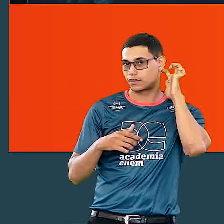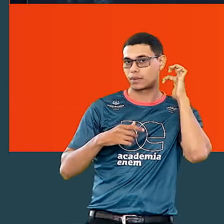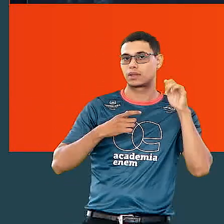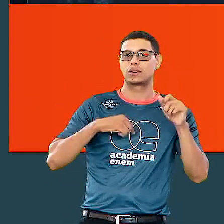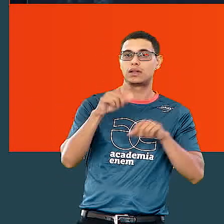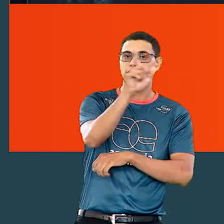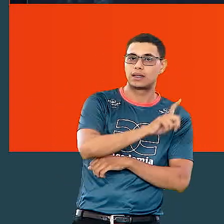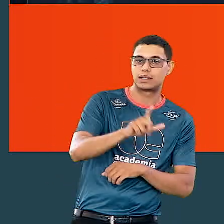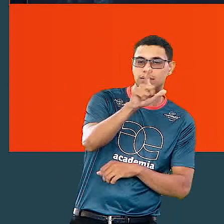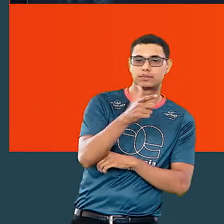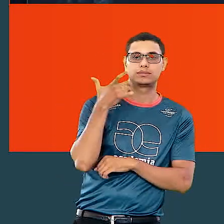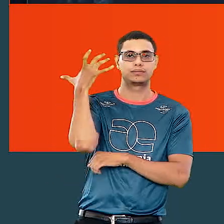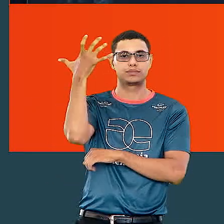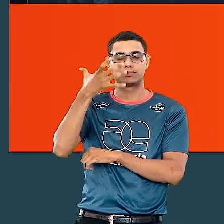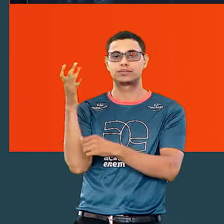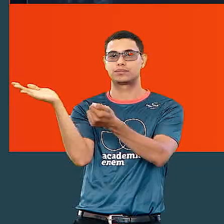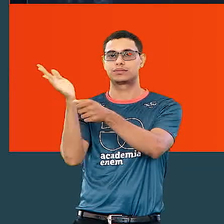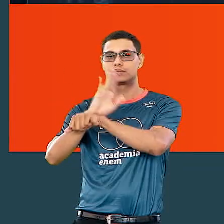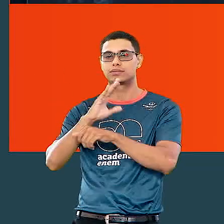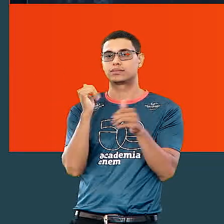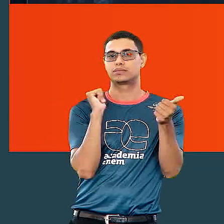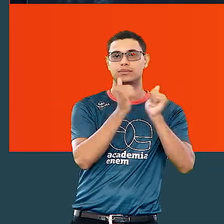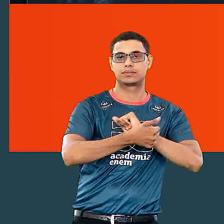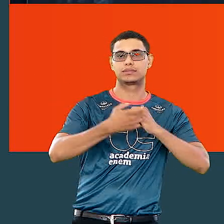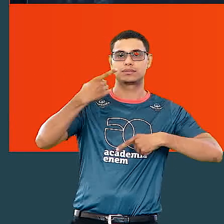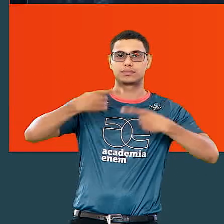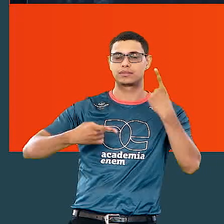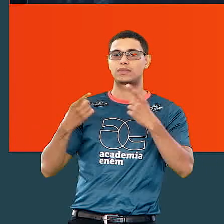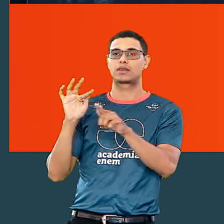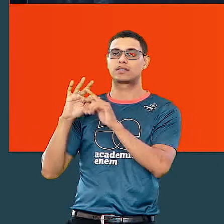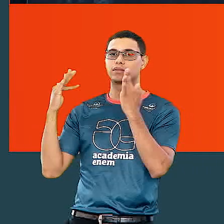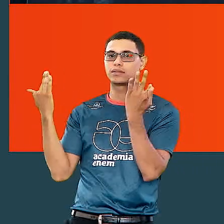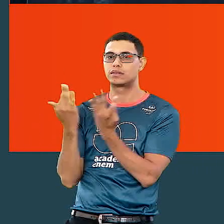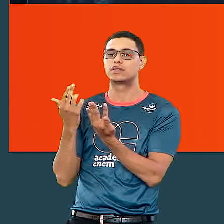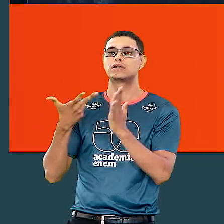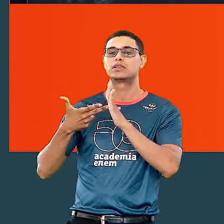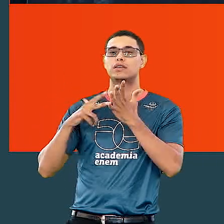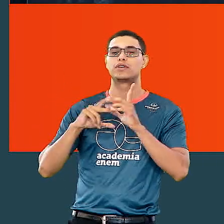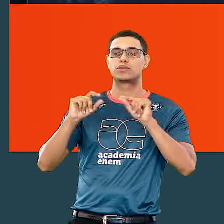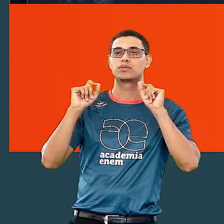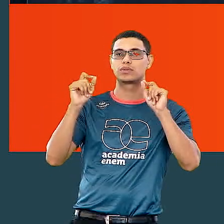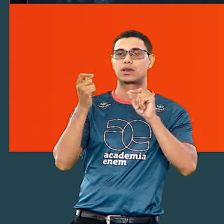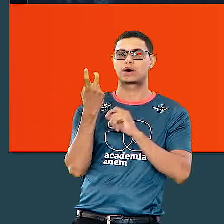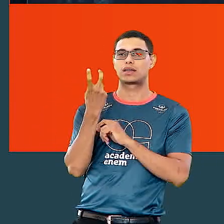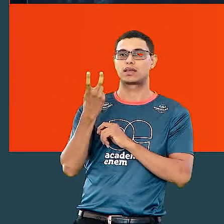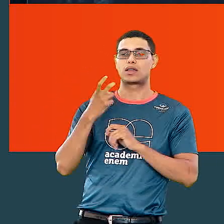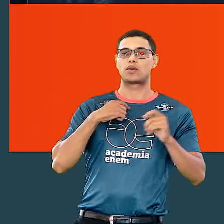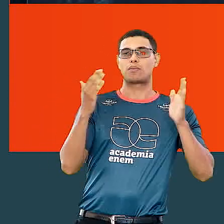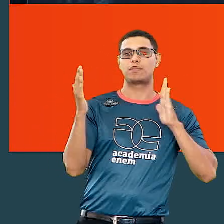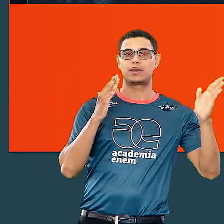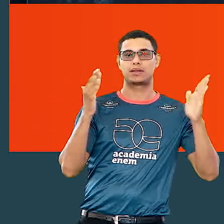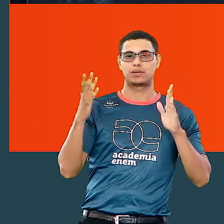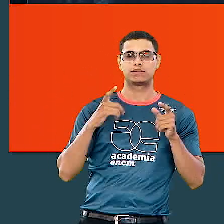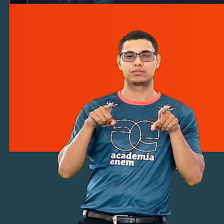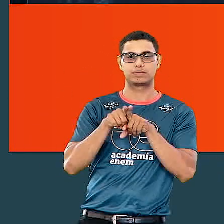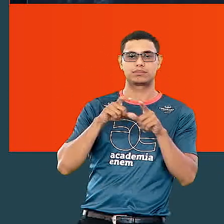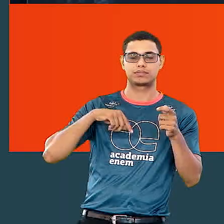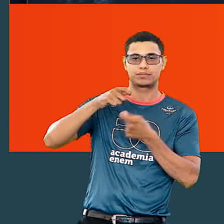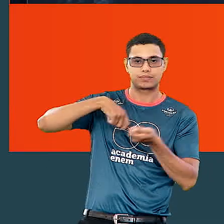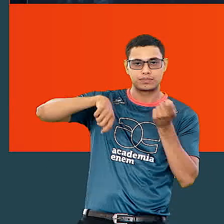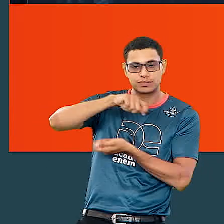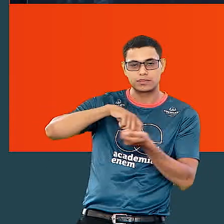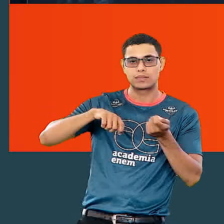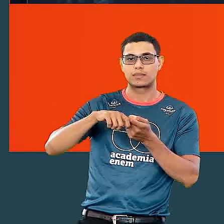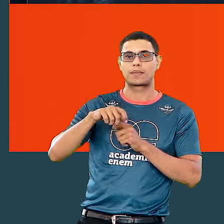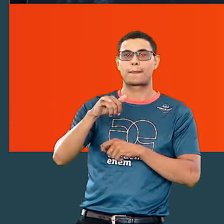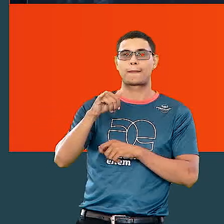música, cinema, esportes, política, vida familiar refletem a mentalidade de uma época. E os mercados e